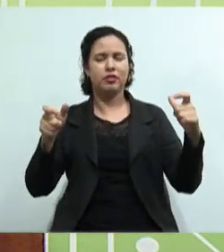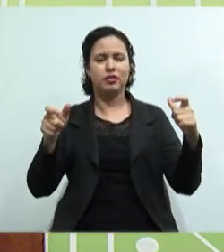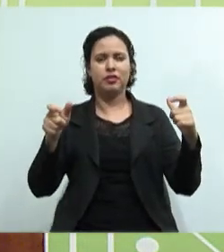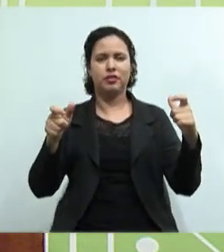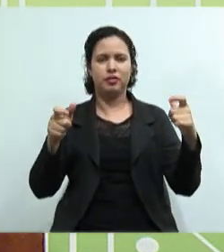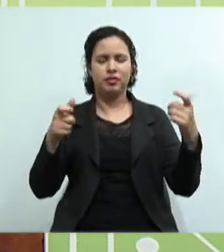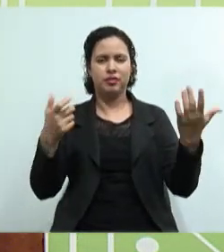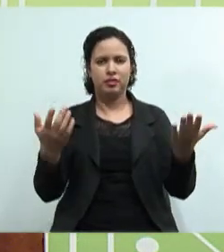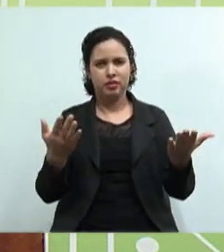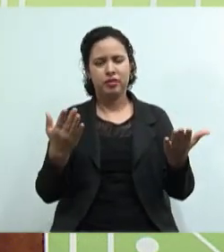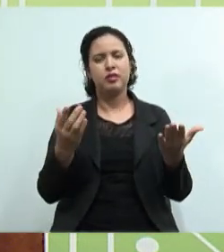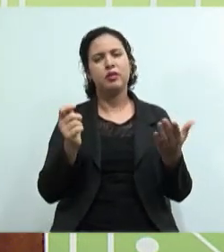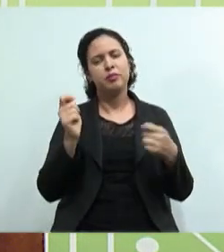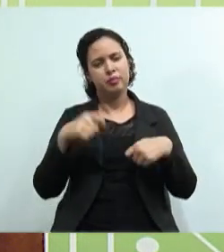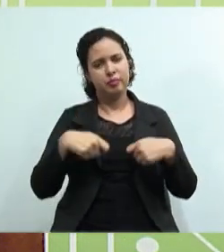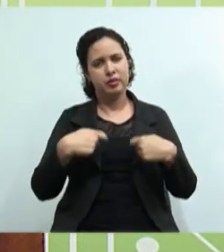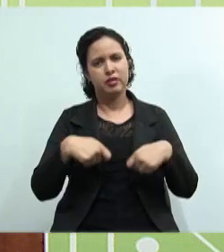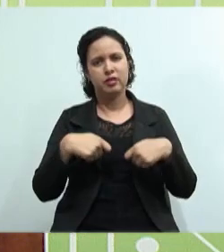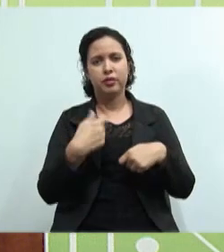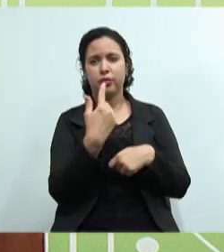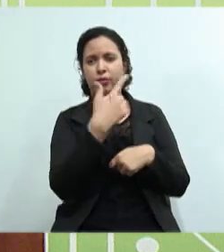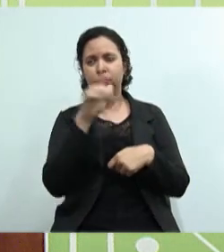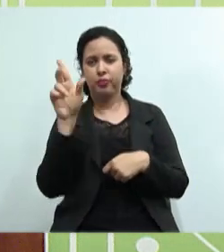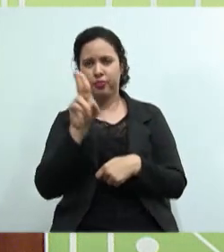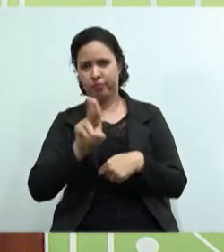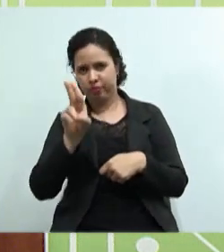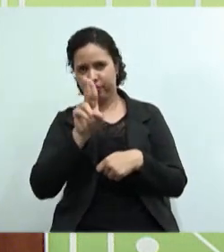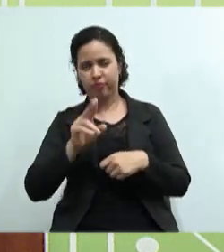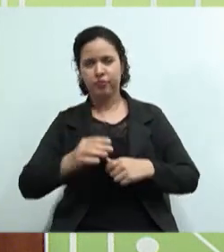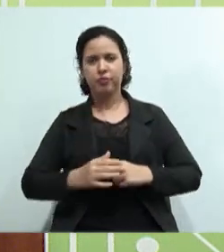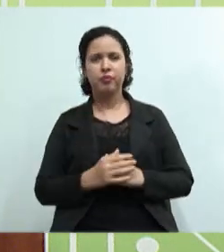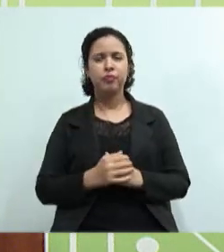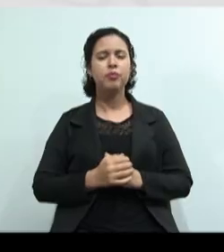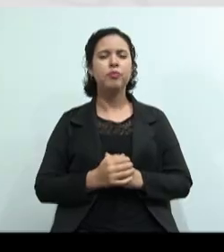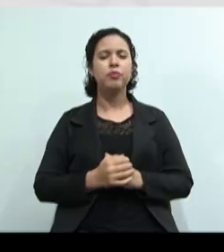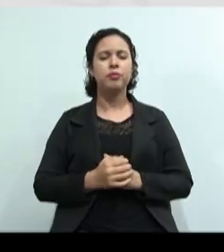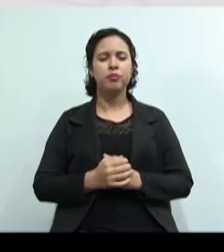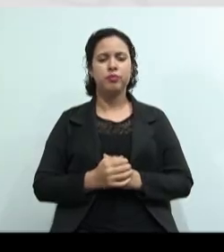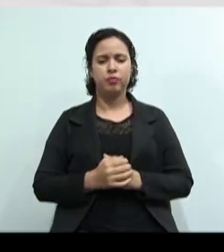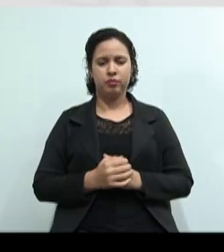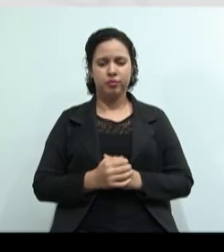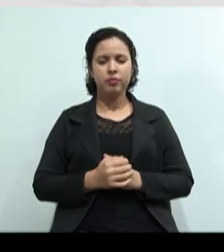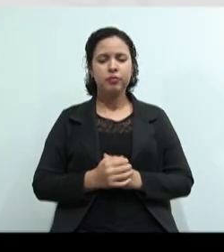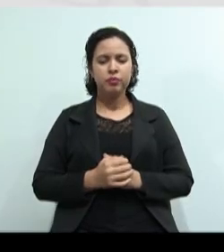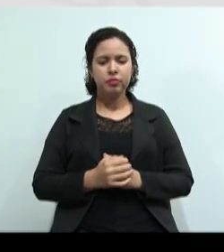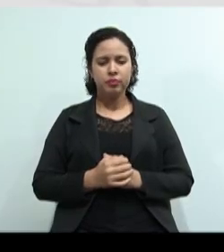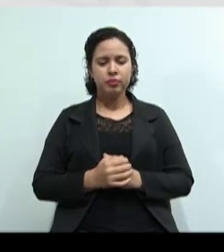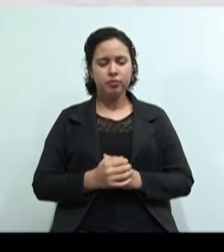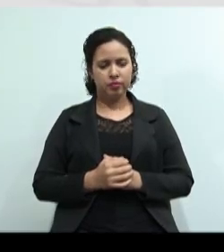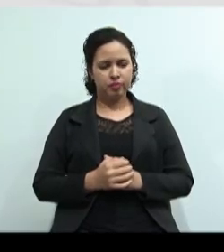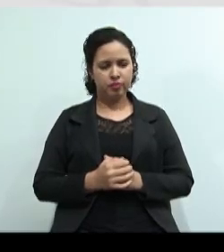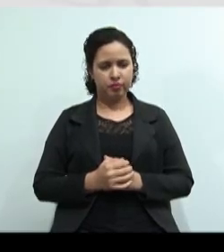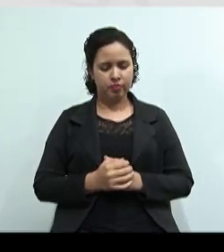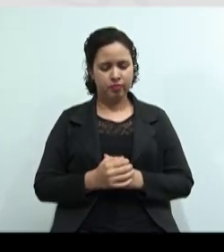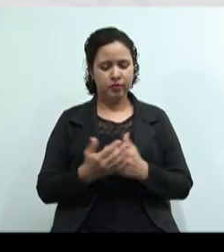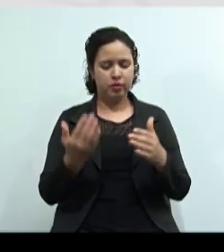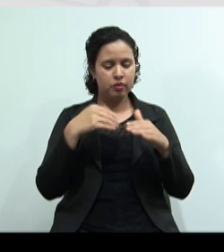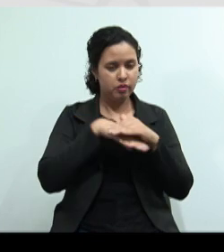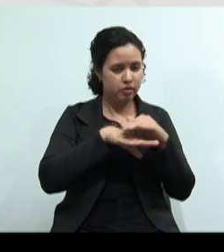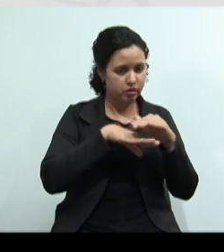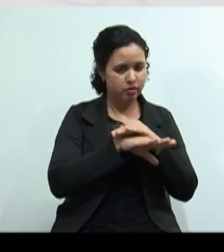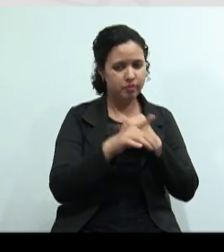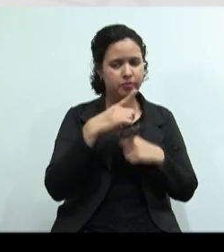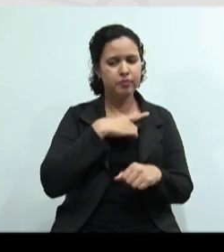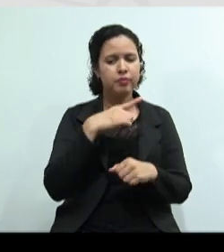periódico. Vamos dar continuidade agora aqui nos slides. Continuando aqui, os estoques existentes